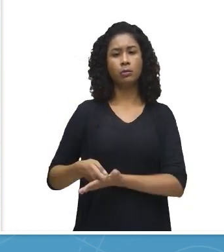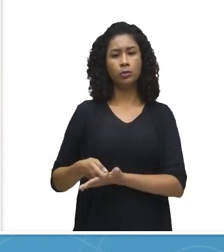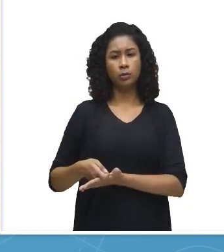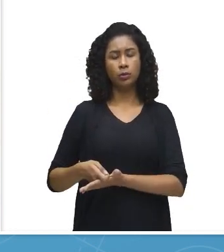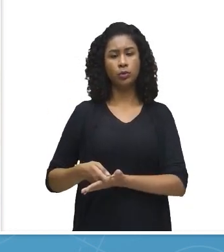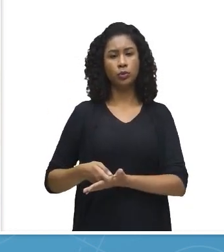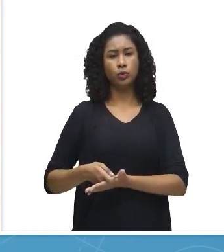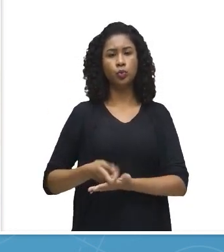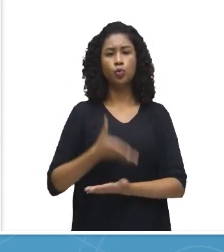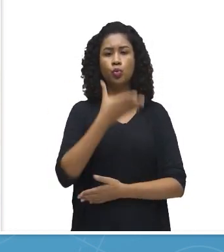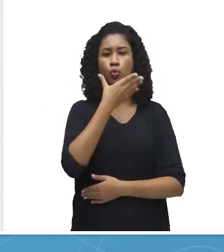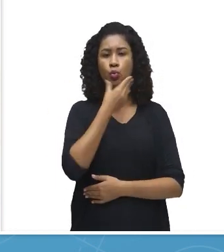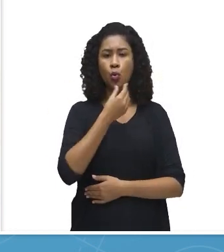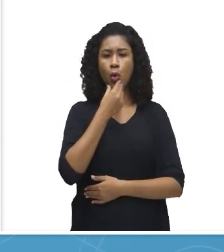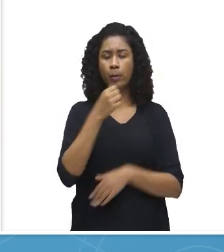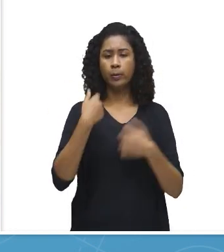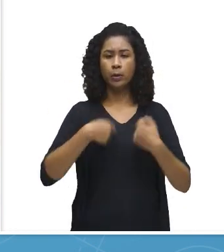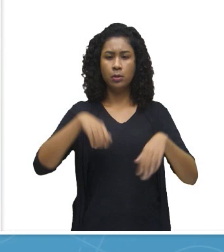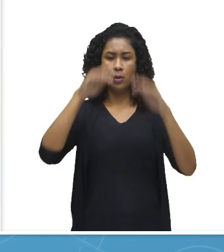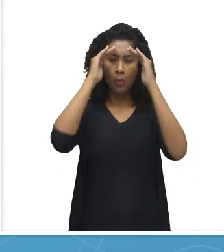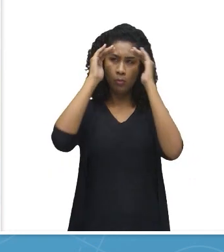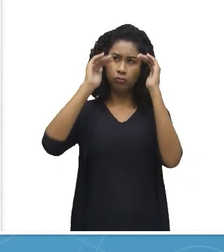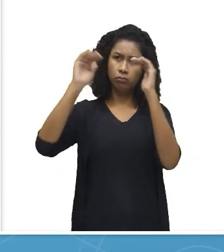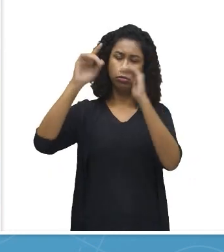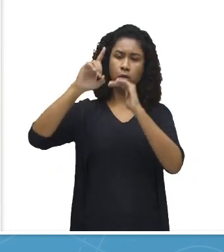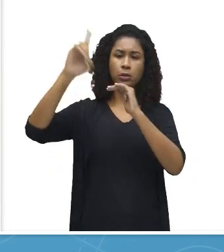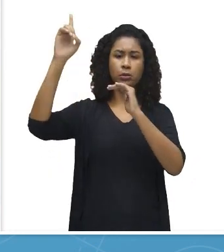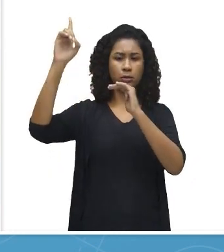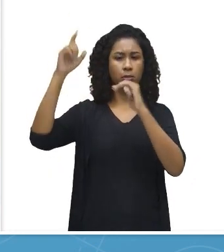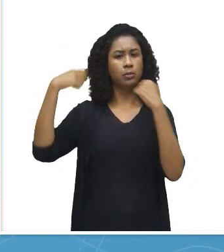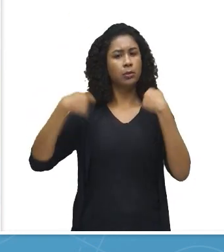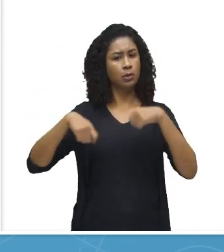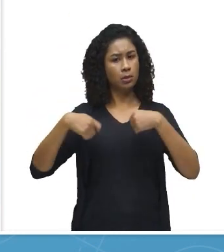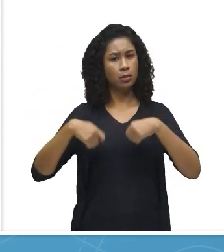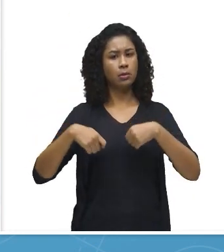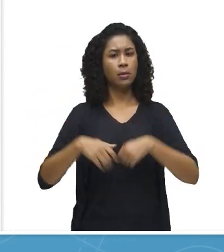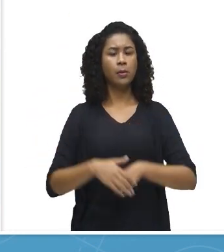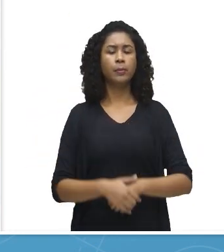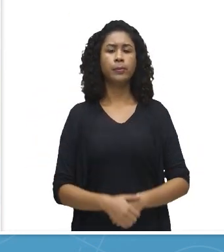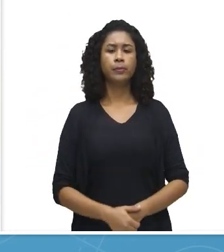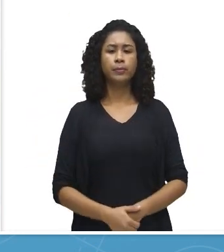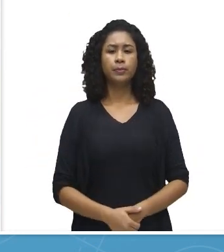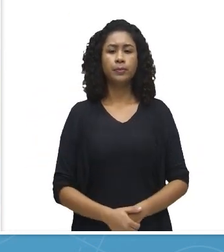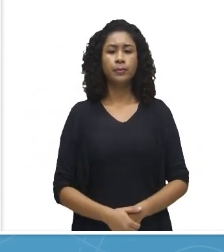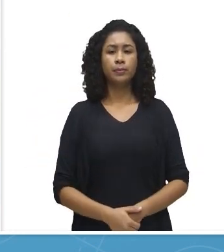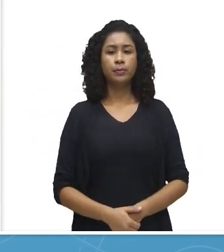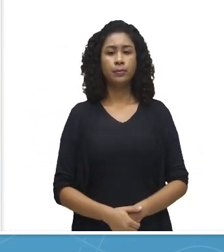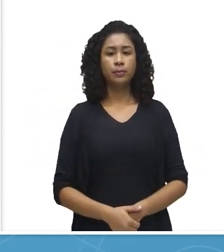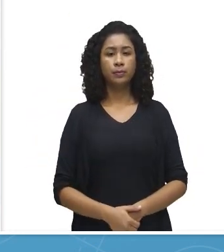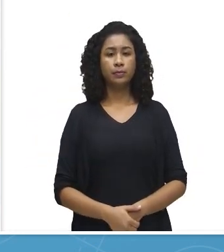é submisso a Deus. Então,